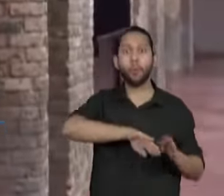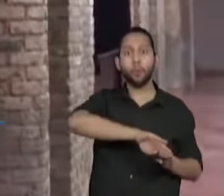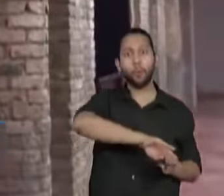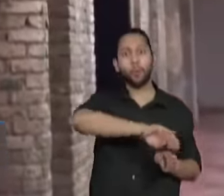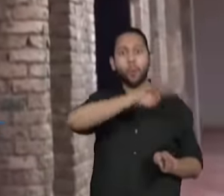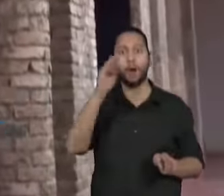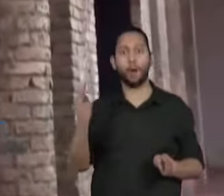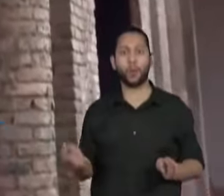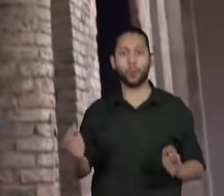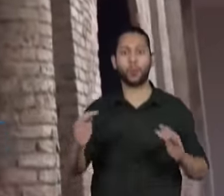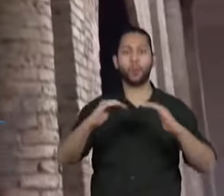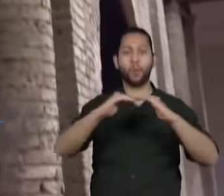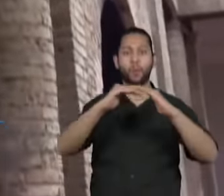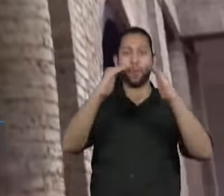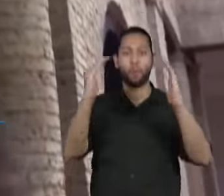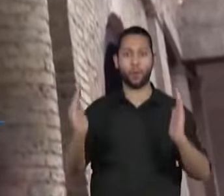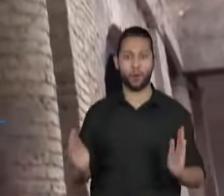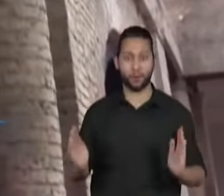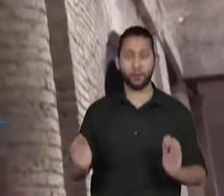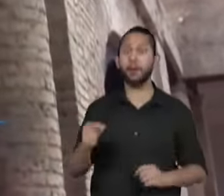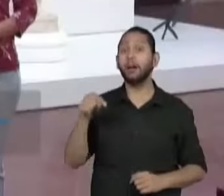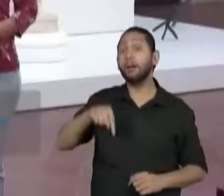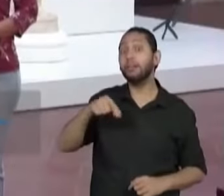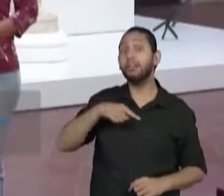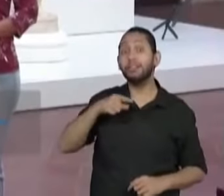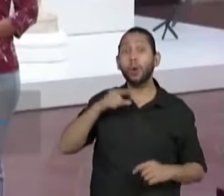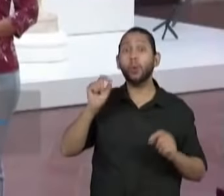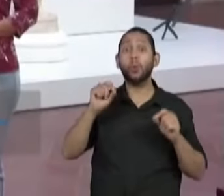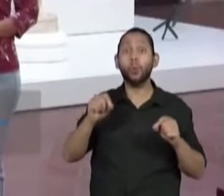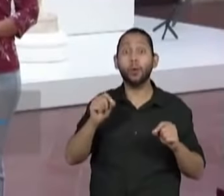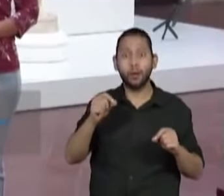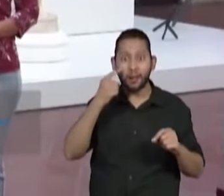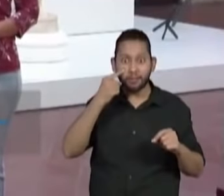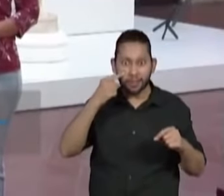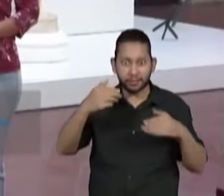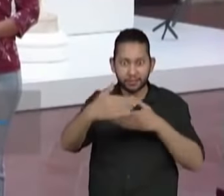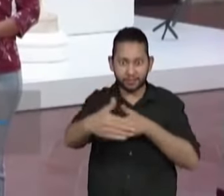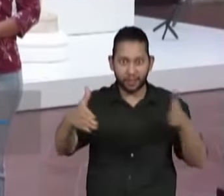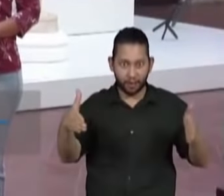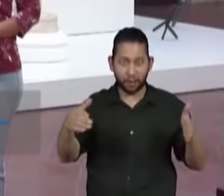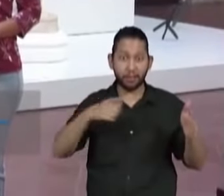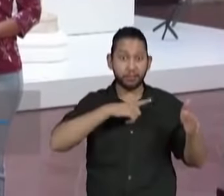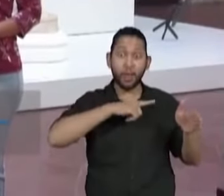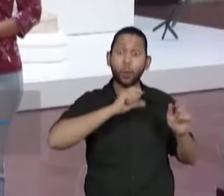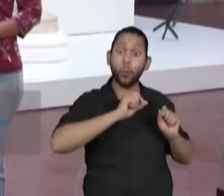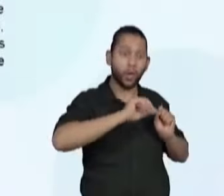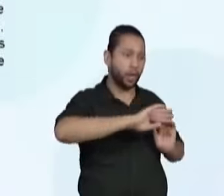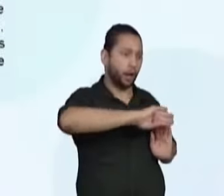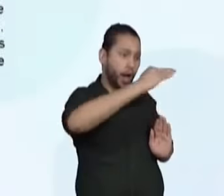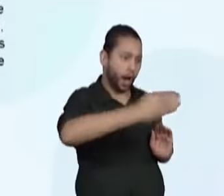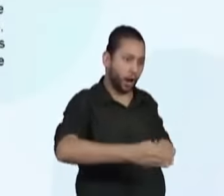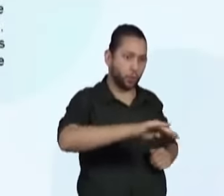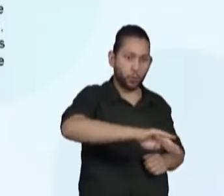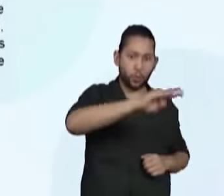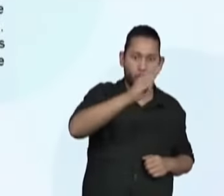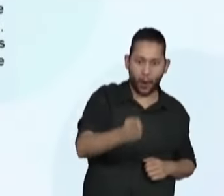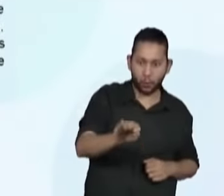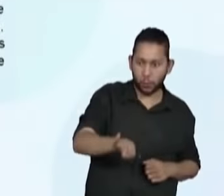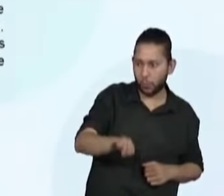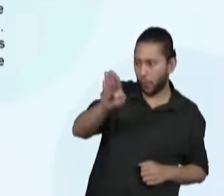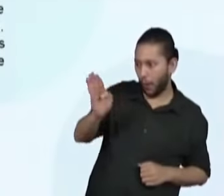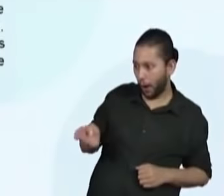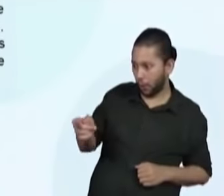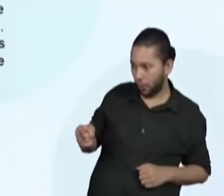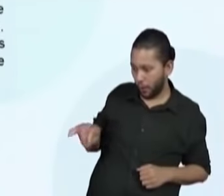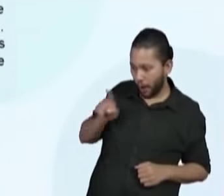essa sala aqui, ela é toda, montada, em cima, sobre arcos, tá? As paredes, enfim, tá? Então,